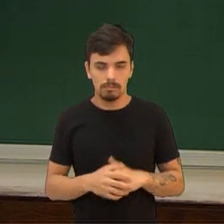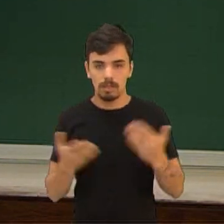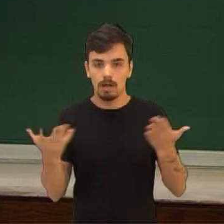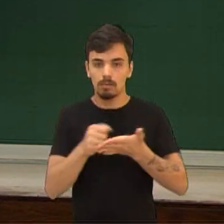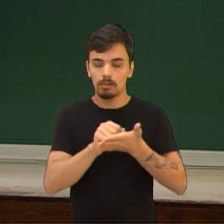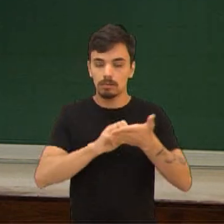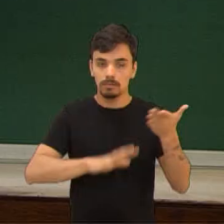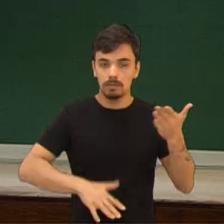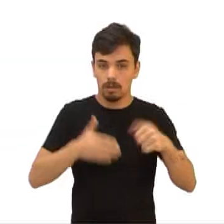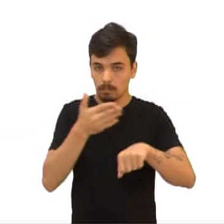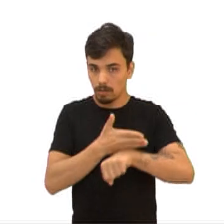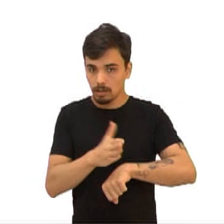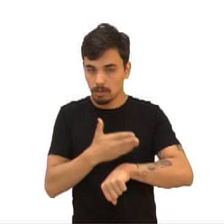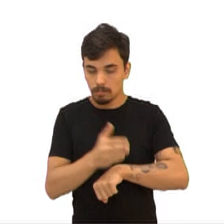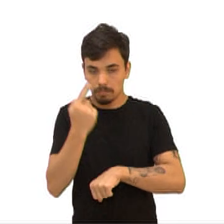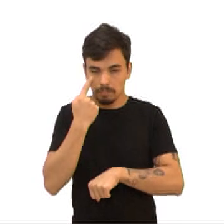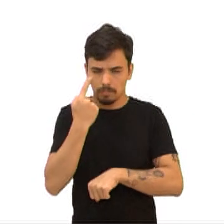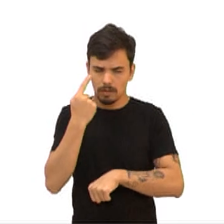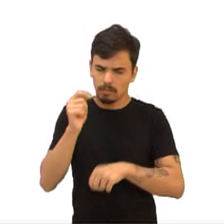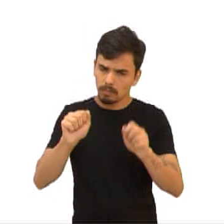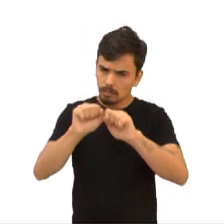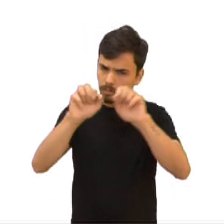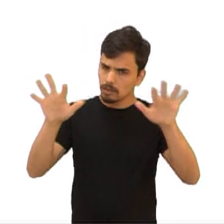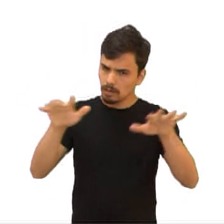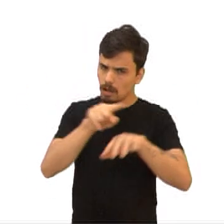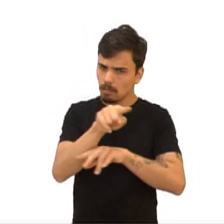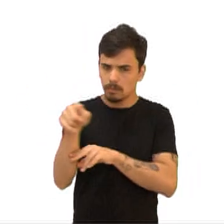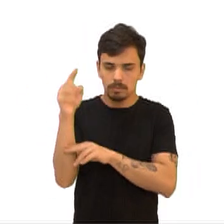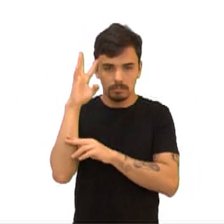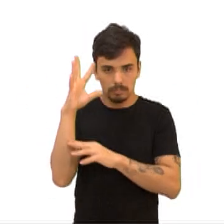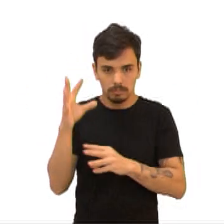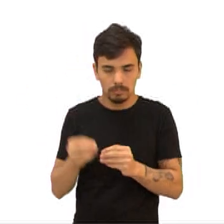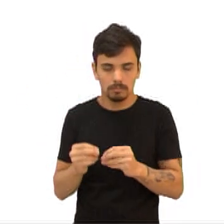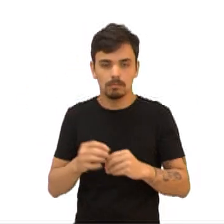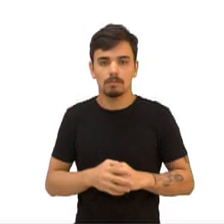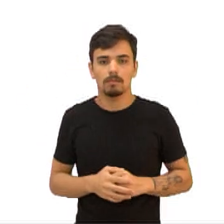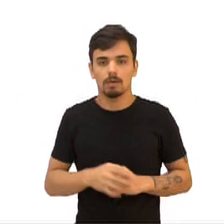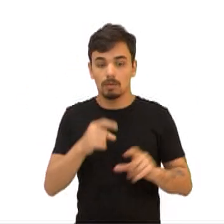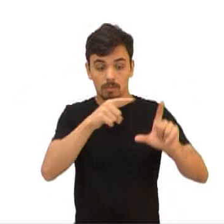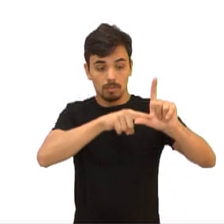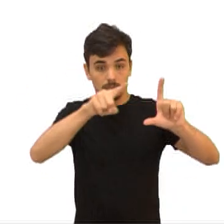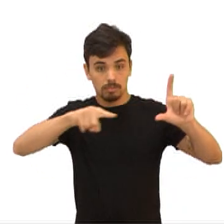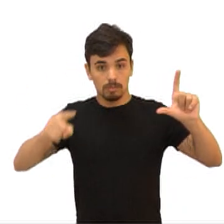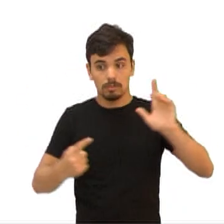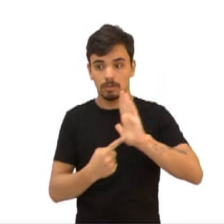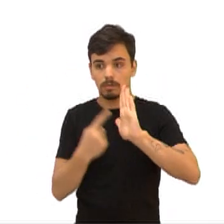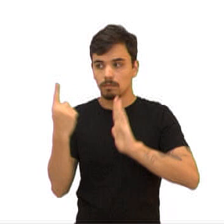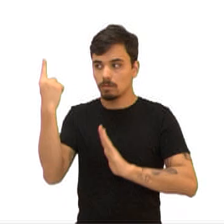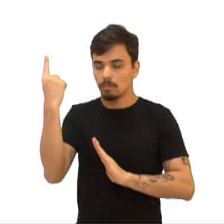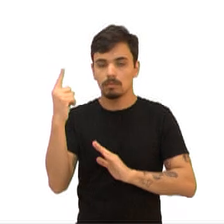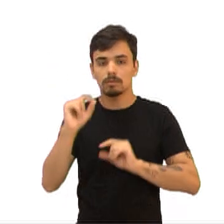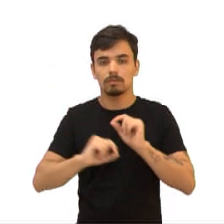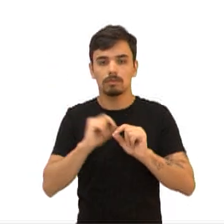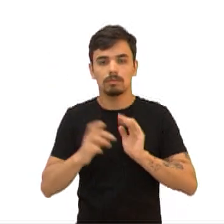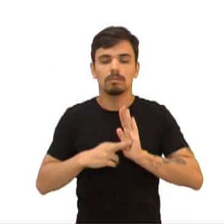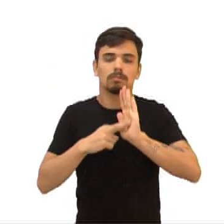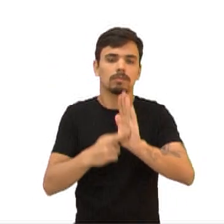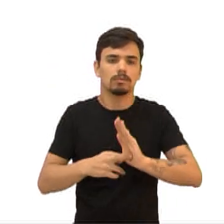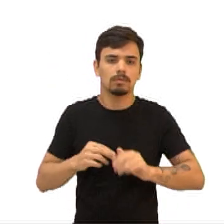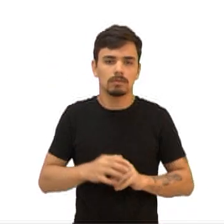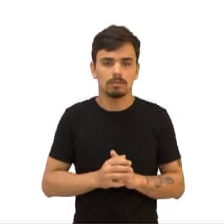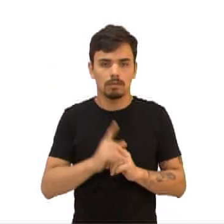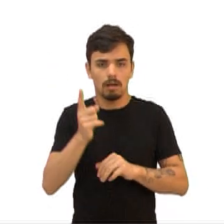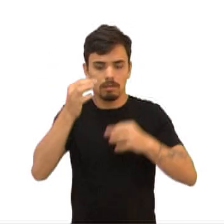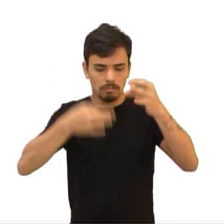Exercício para a gente praticar. Vamos ver se fica mais claro no exercício. O gráfico abaixo representa